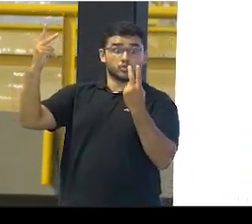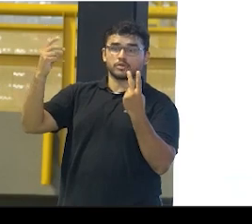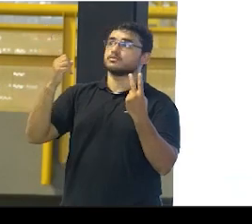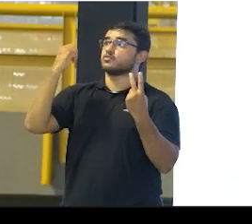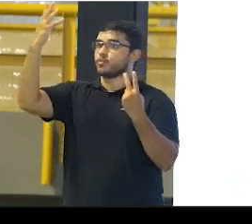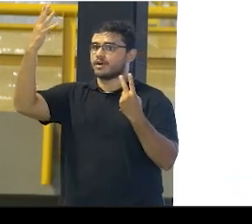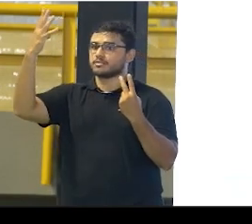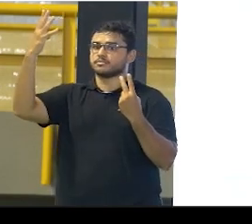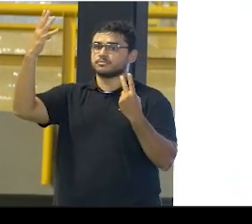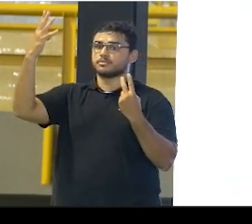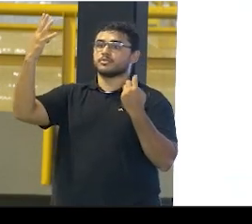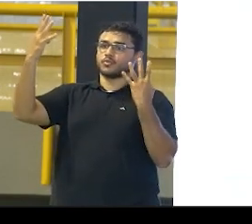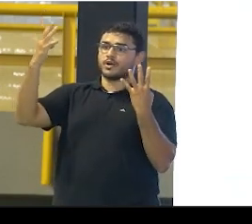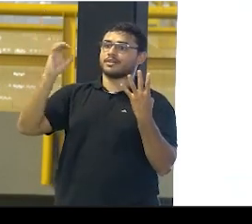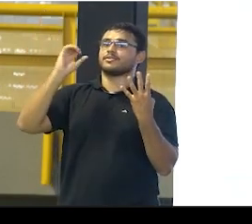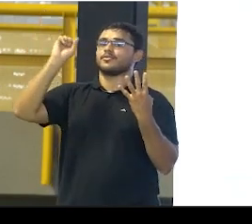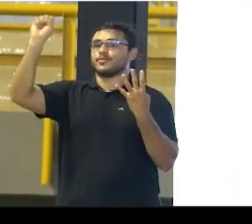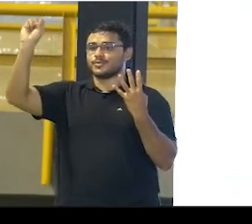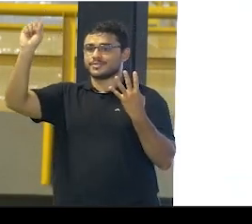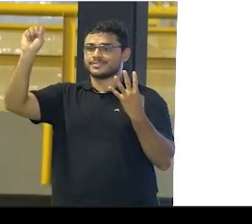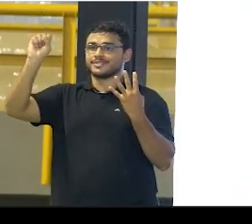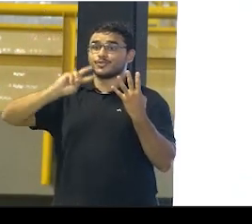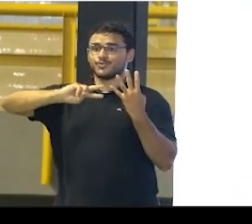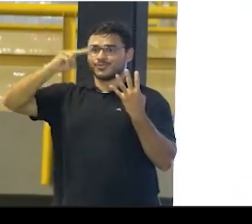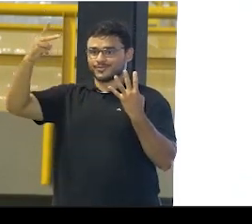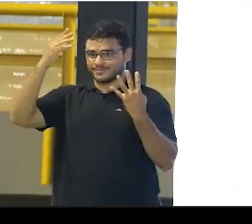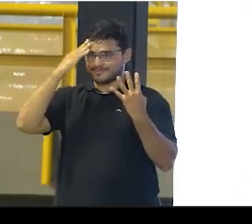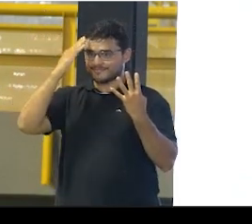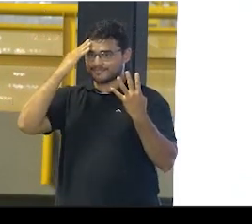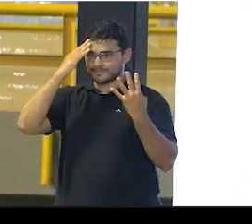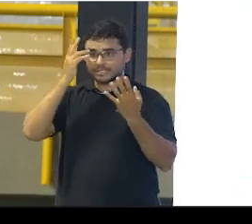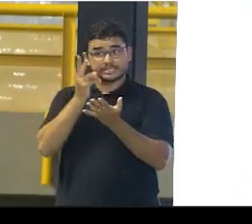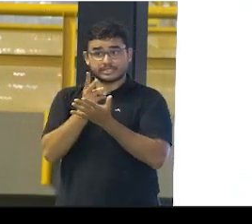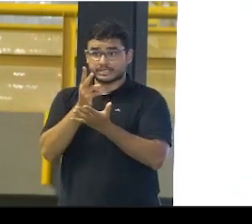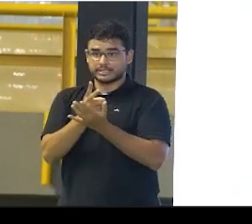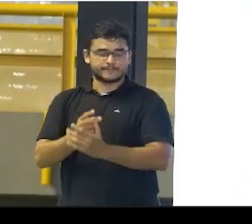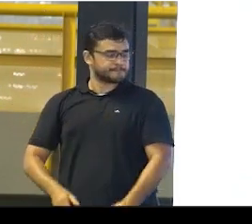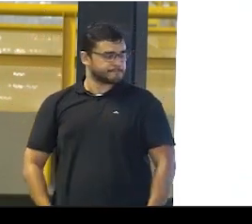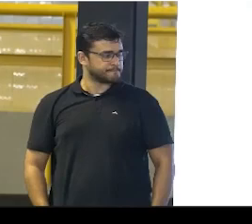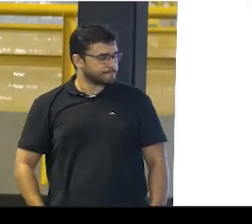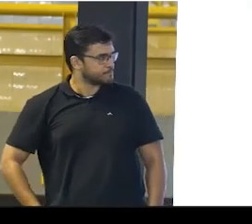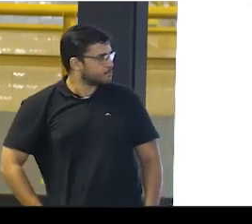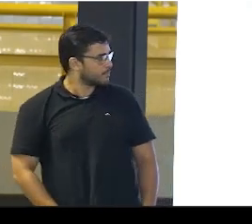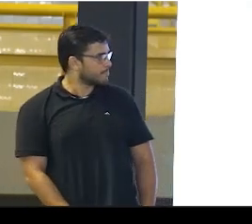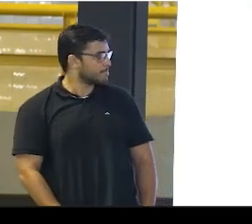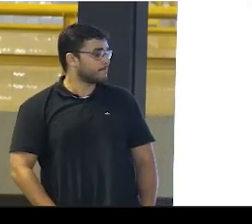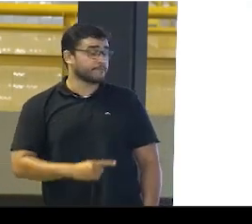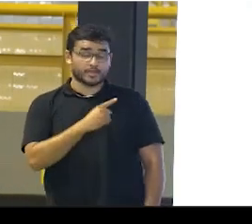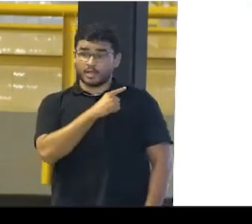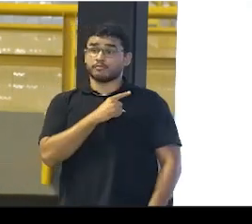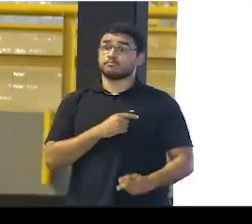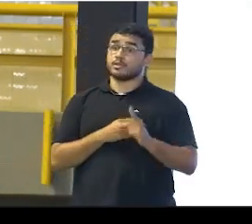medida da altura do trapézio? 4. Só marcar o item B de bola.